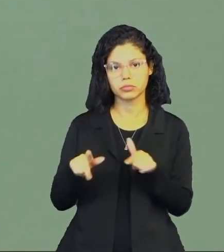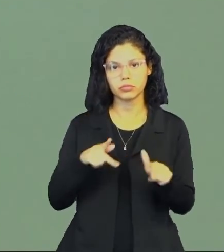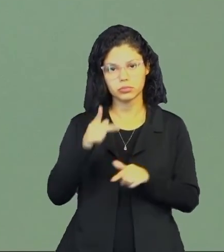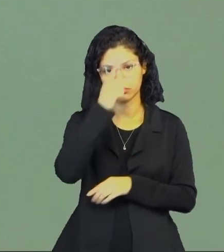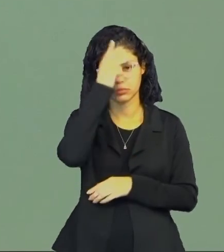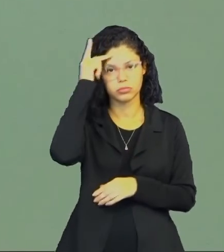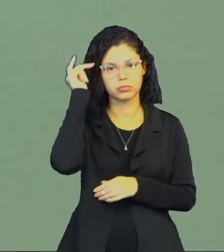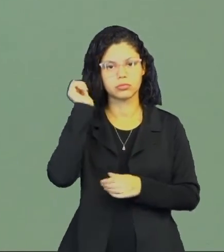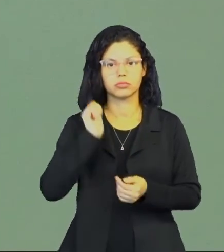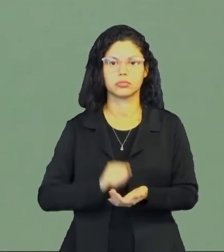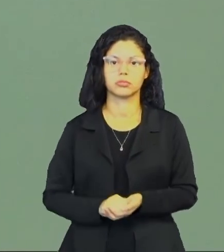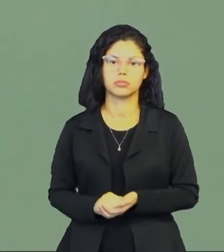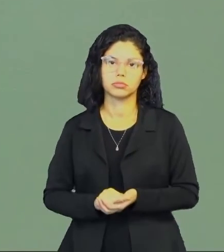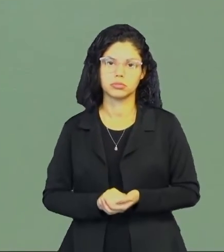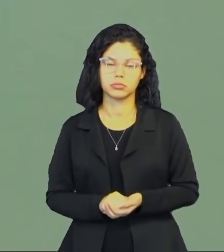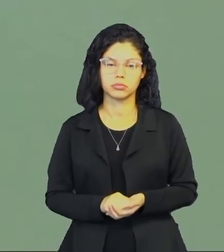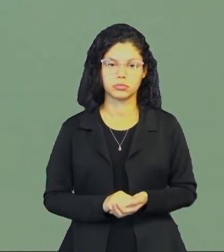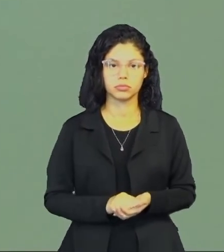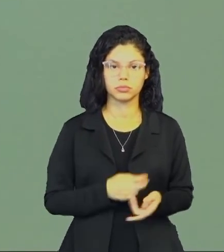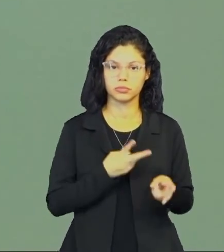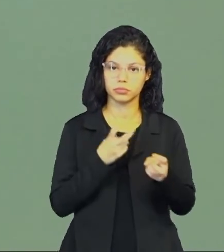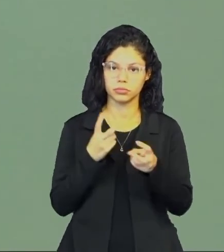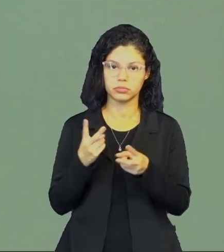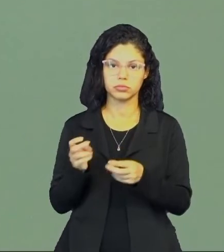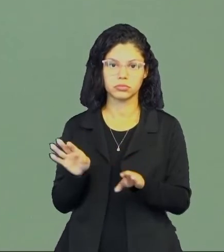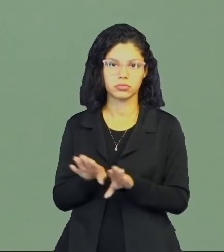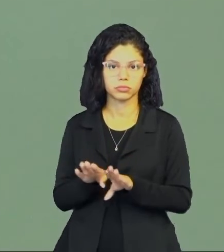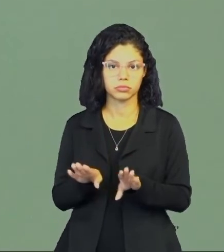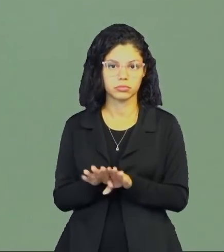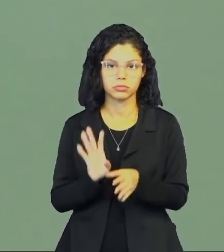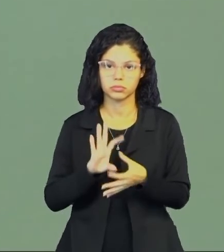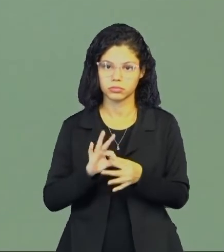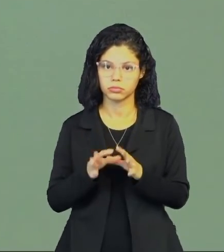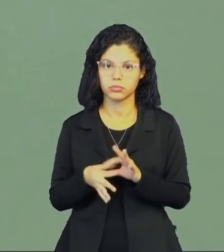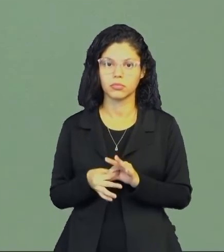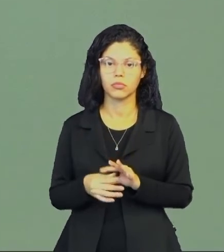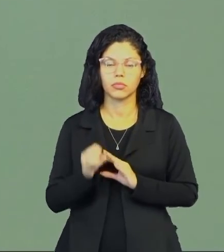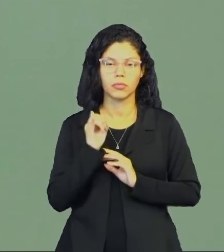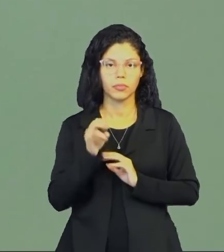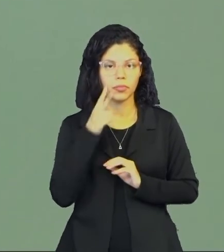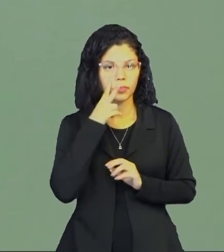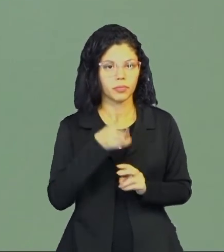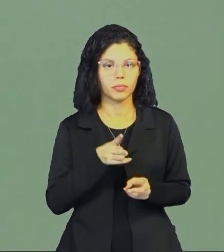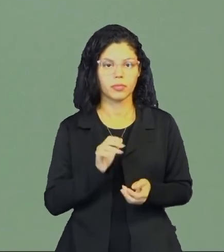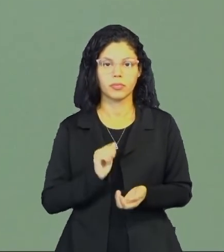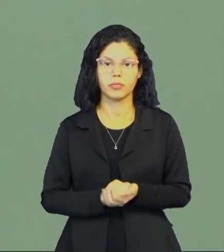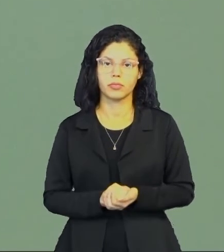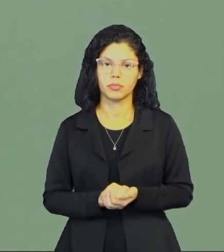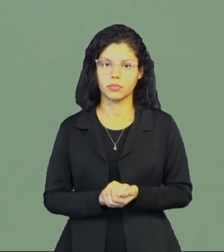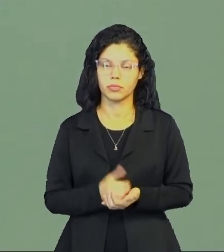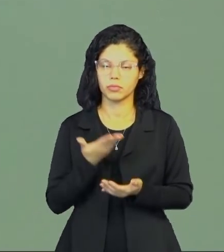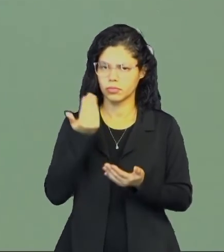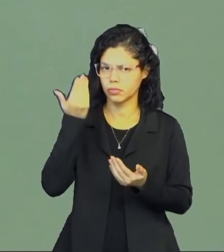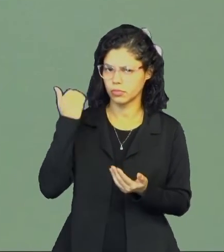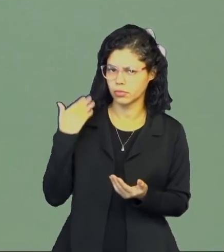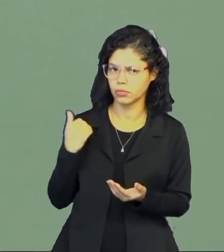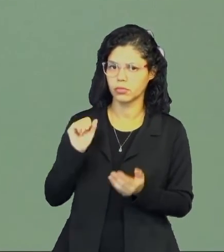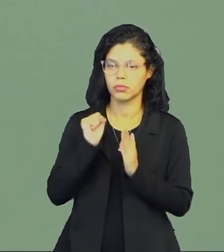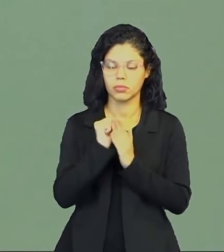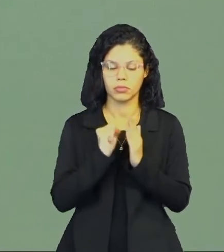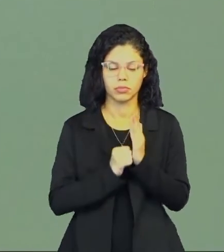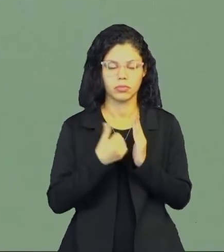trabalhadora. A gente pode observar também, num determinado contexto, se você observar os casarios do século